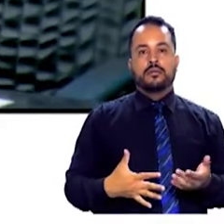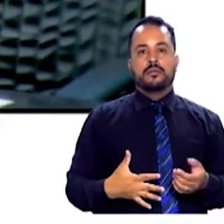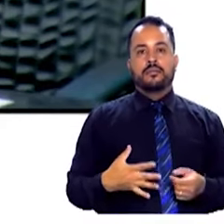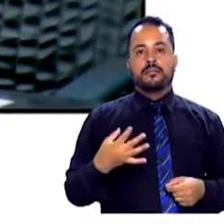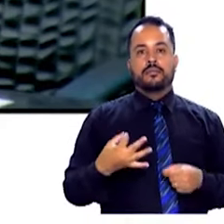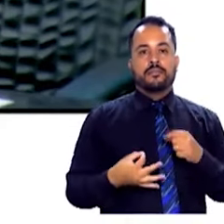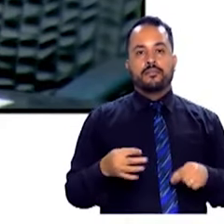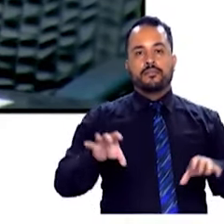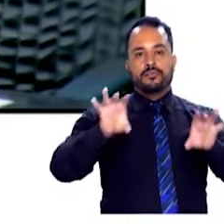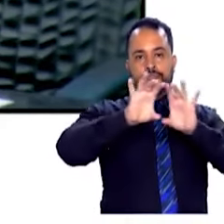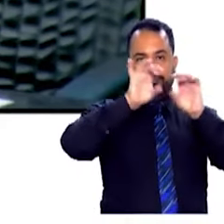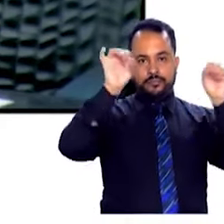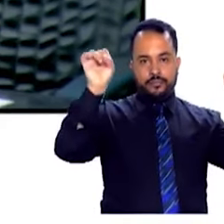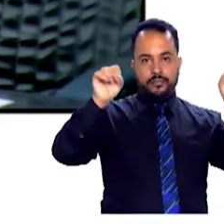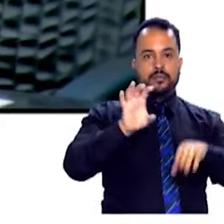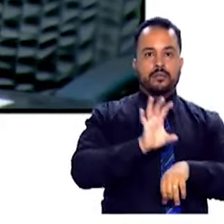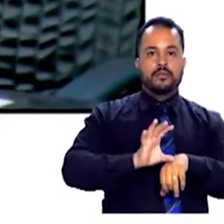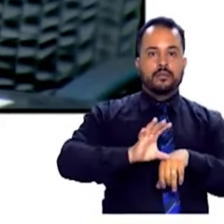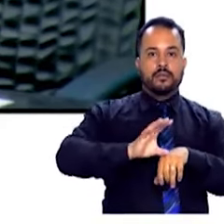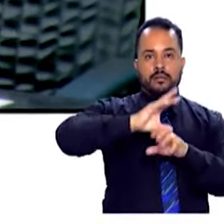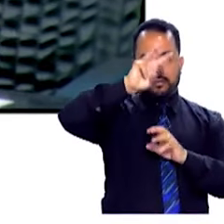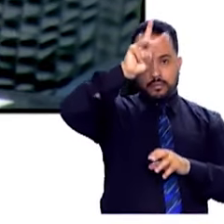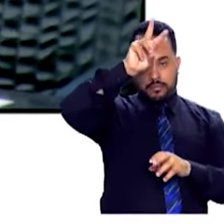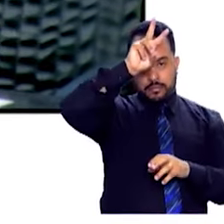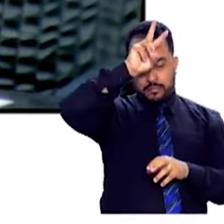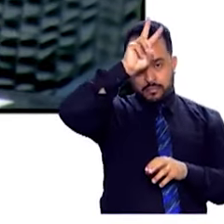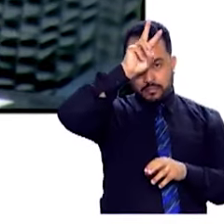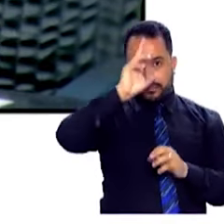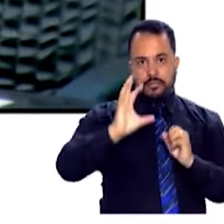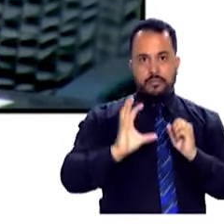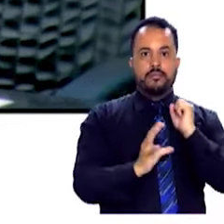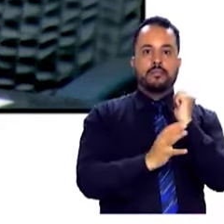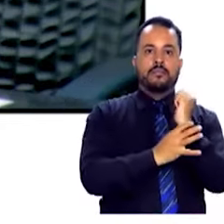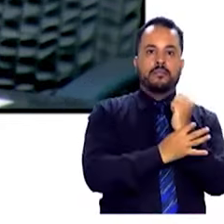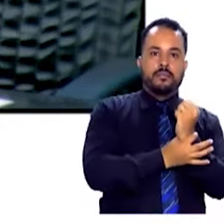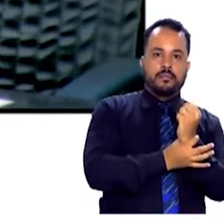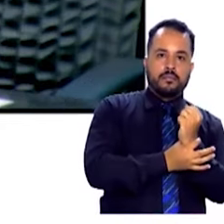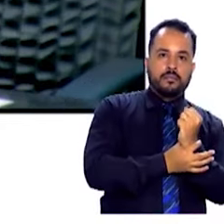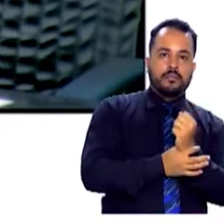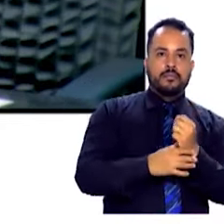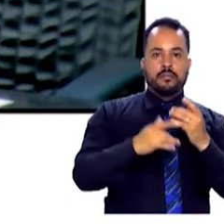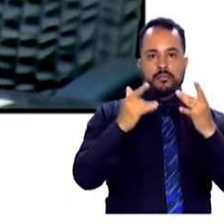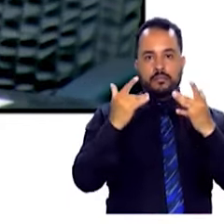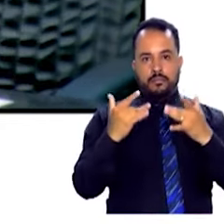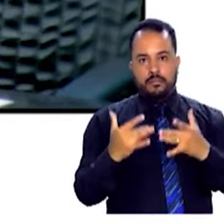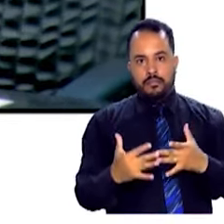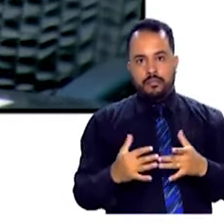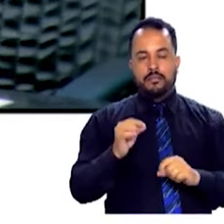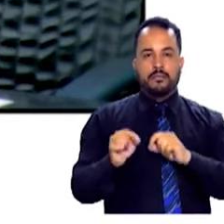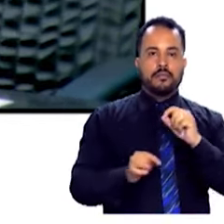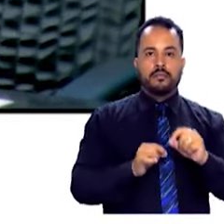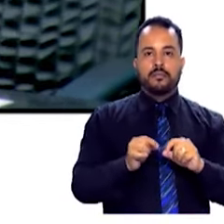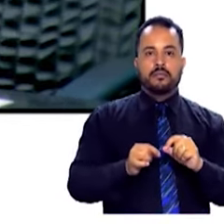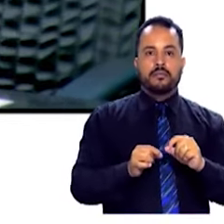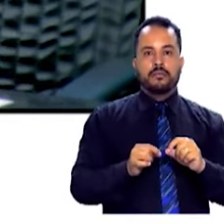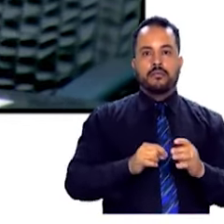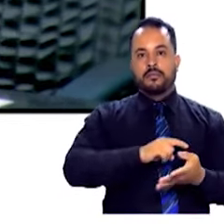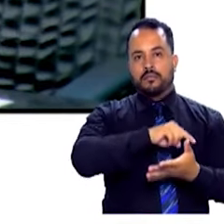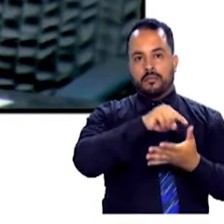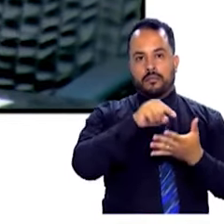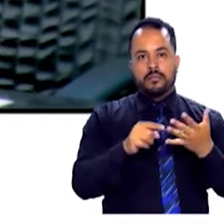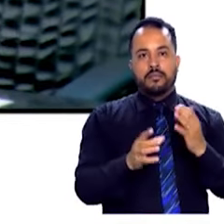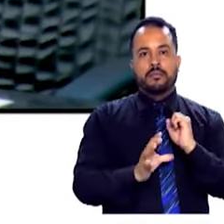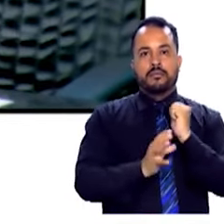constitucional do Peru como uma forma de assegurar as condições materiais para exercício da função de guarda da constituição que estava